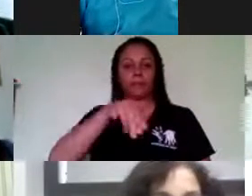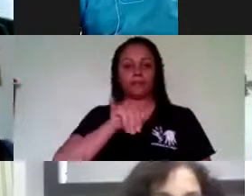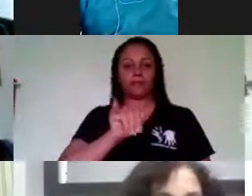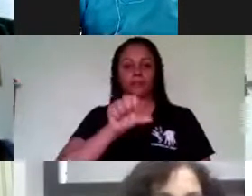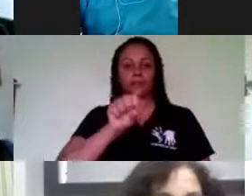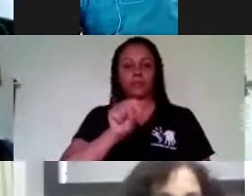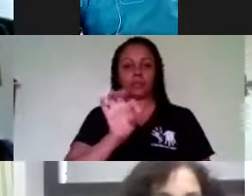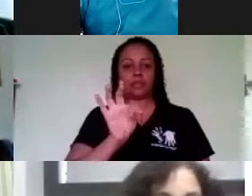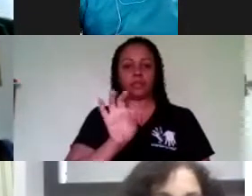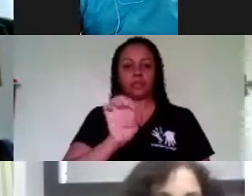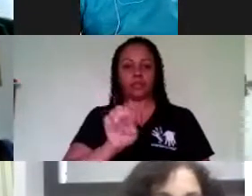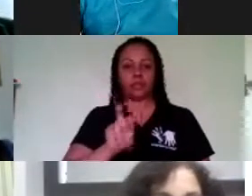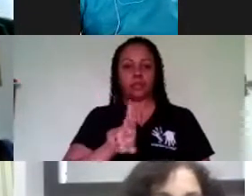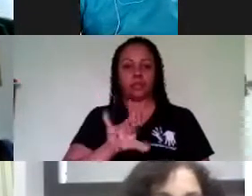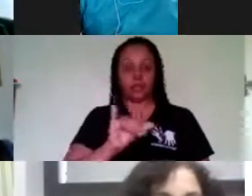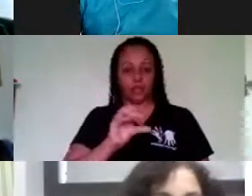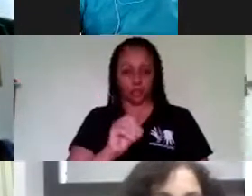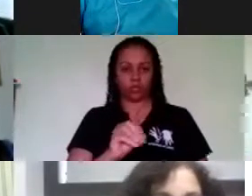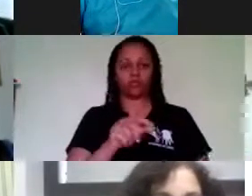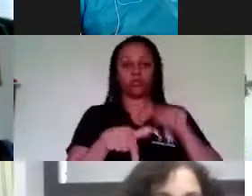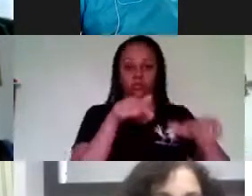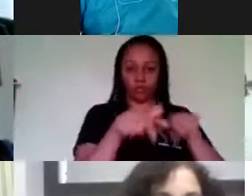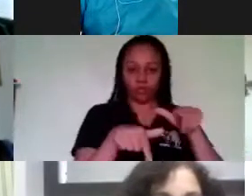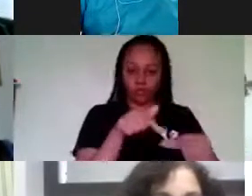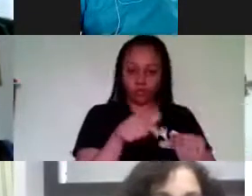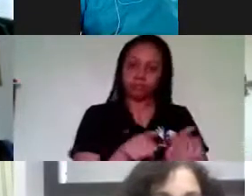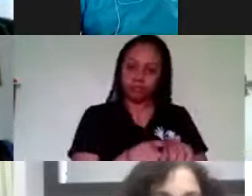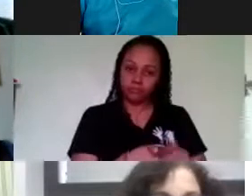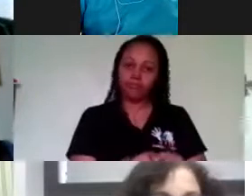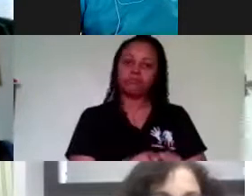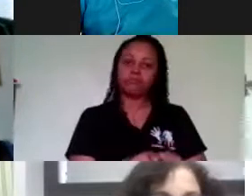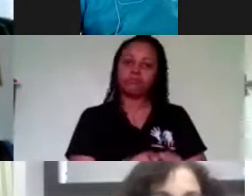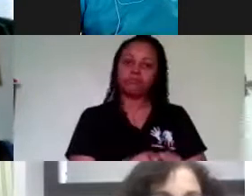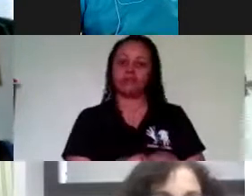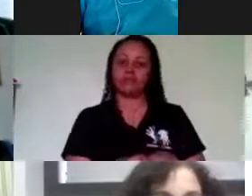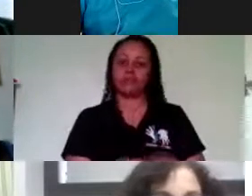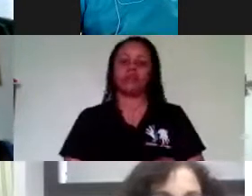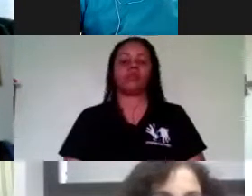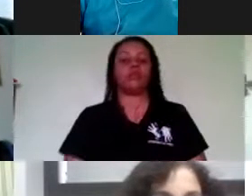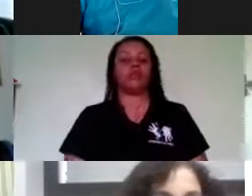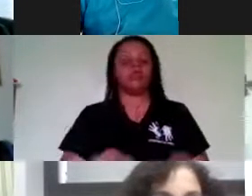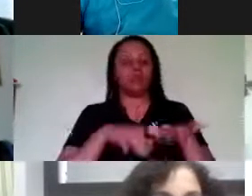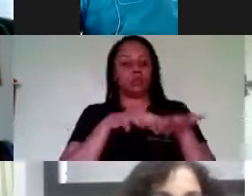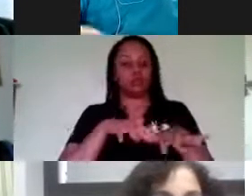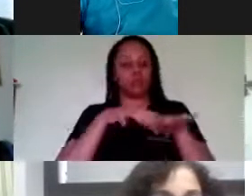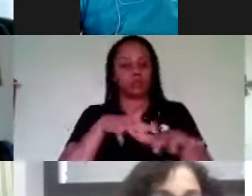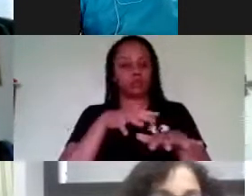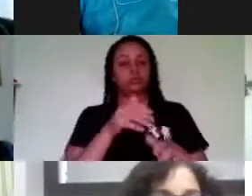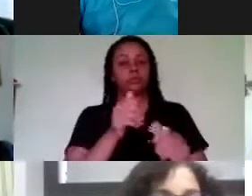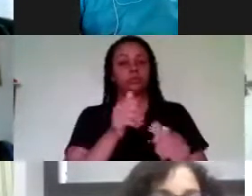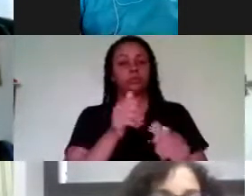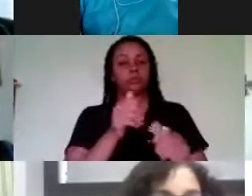política antitrabalhador, e a questão do movimento sindical se coloca de maneira muito